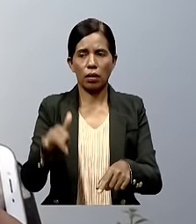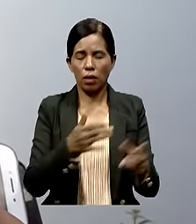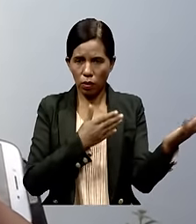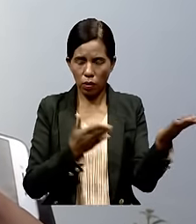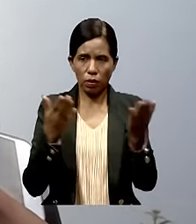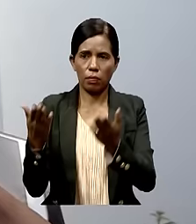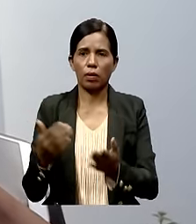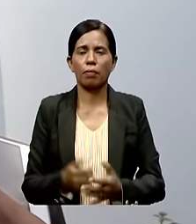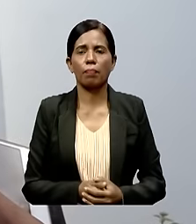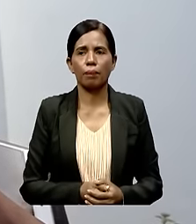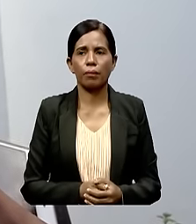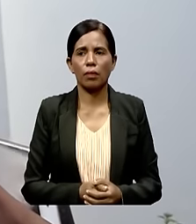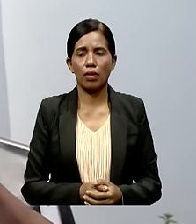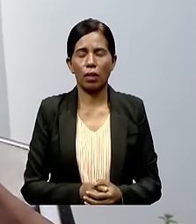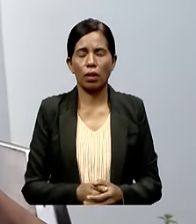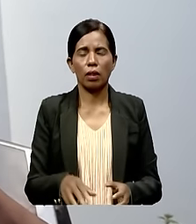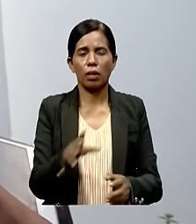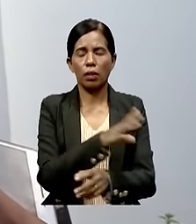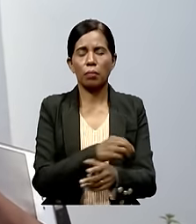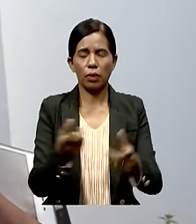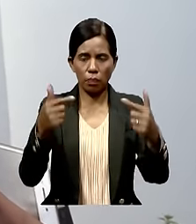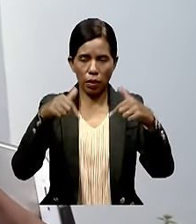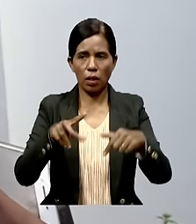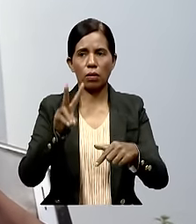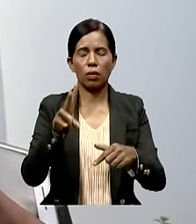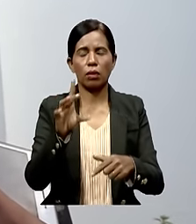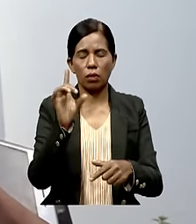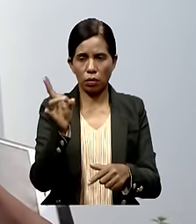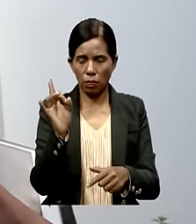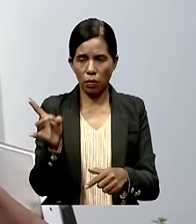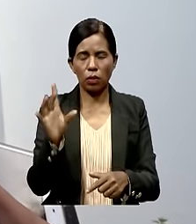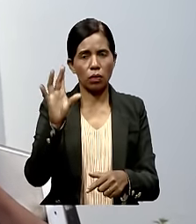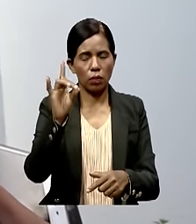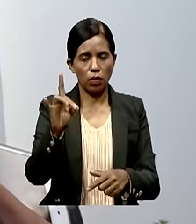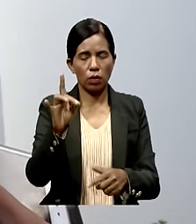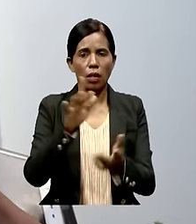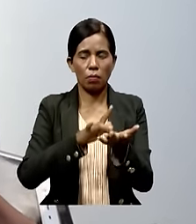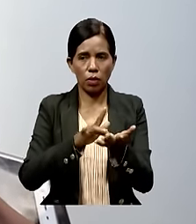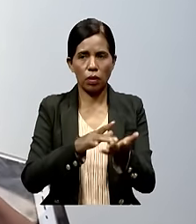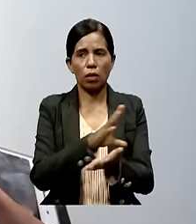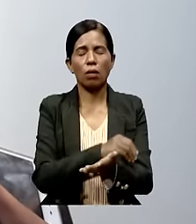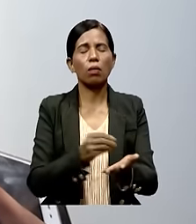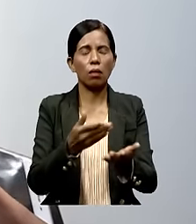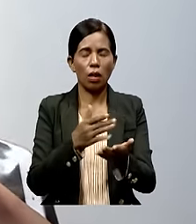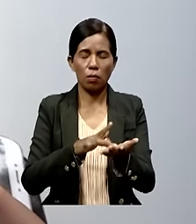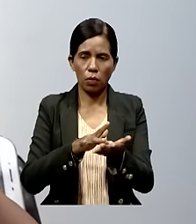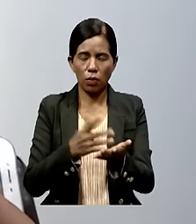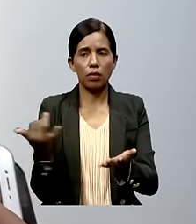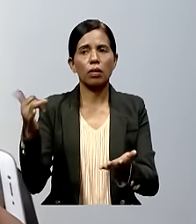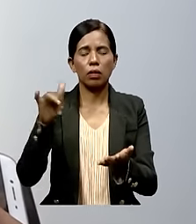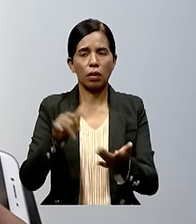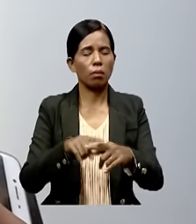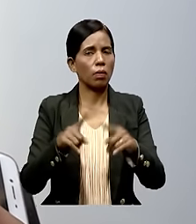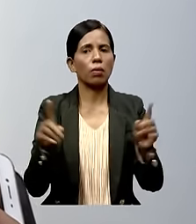tamamay. Os kala, e per segunda fase tamamay agora 88 items. Na be mak home medicaments essential. May be la